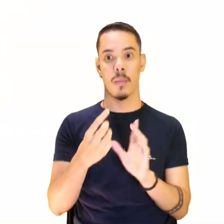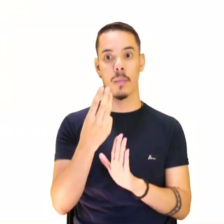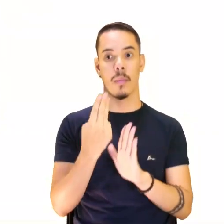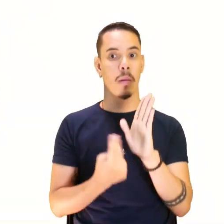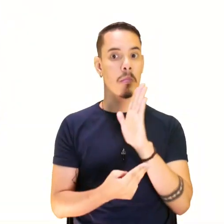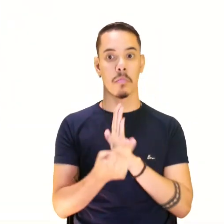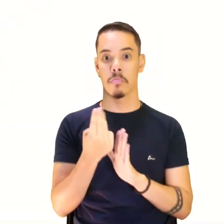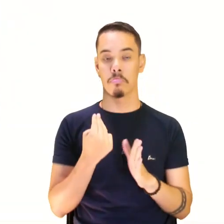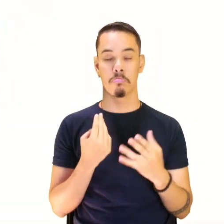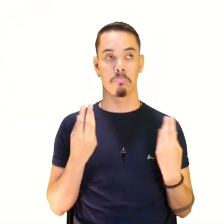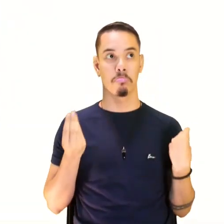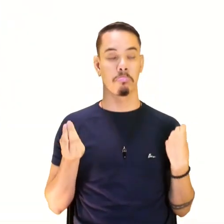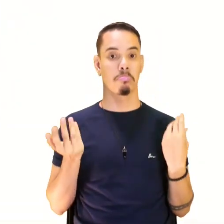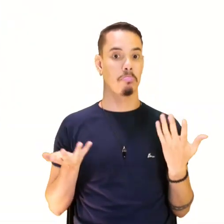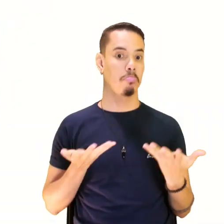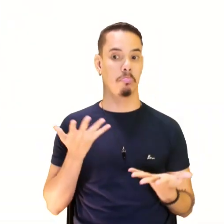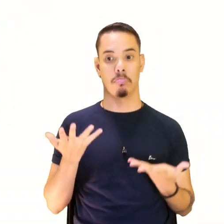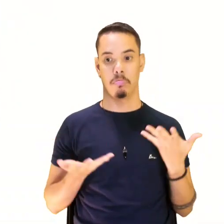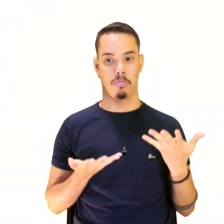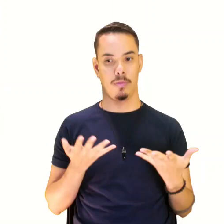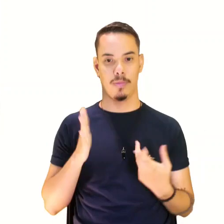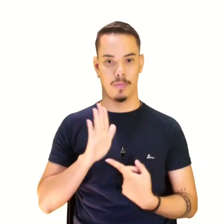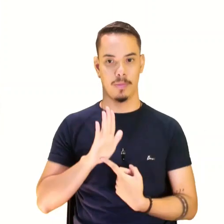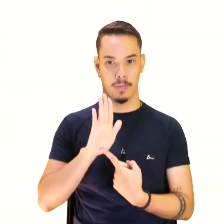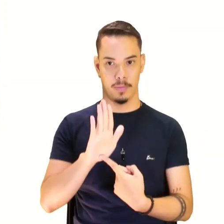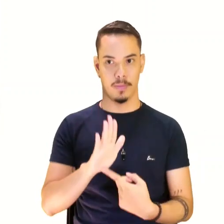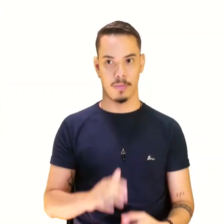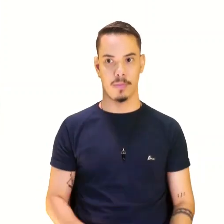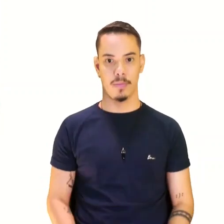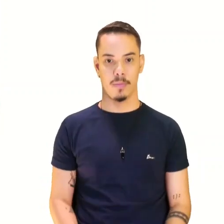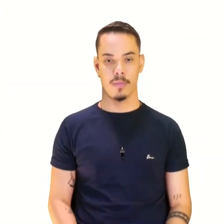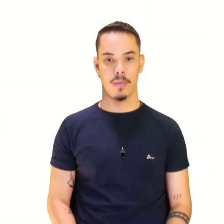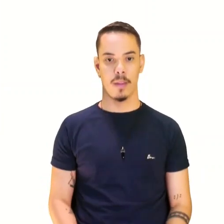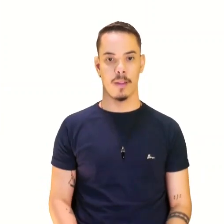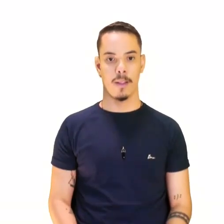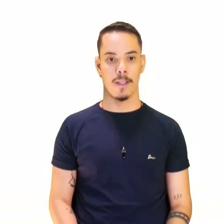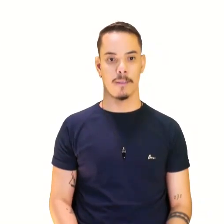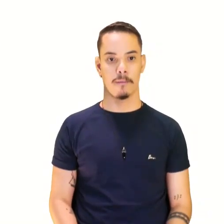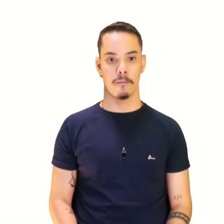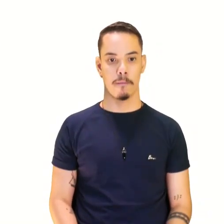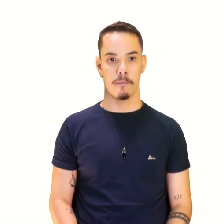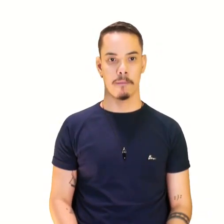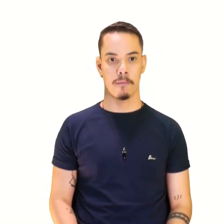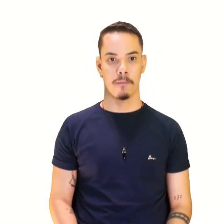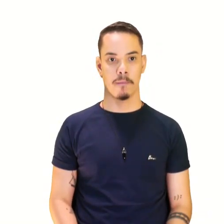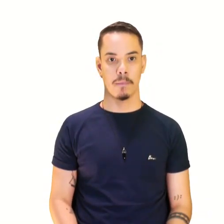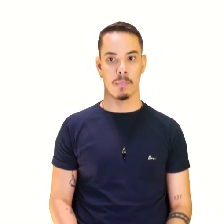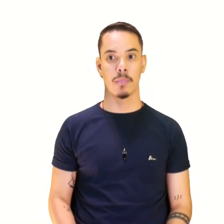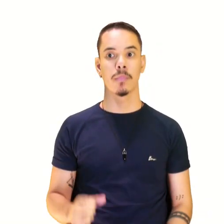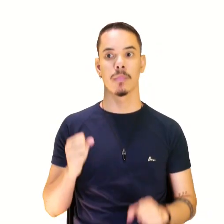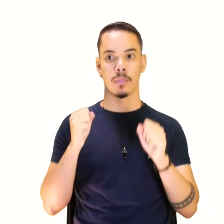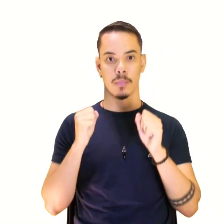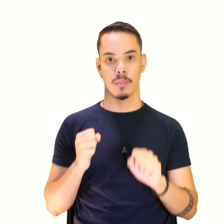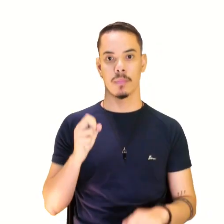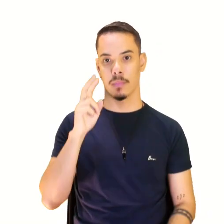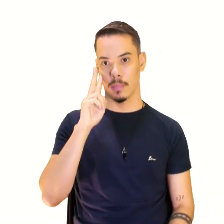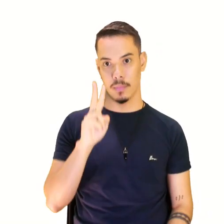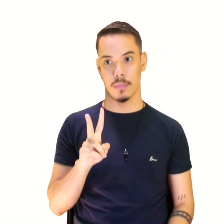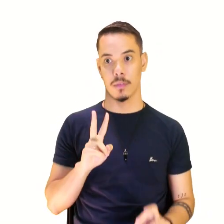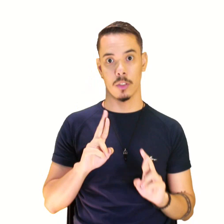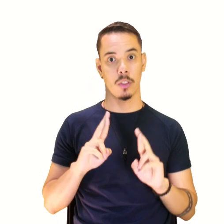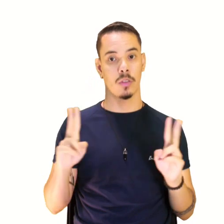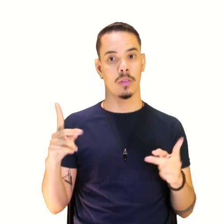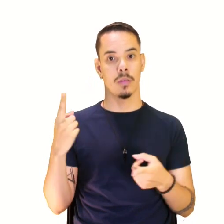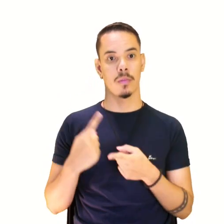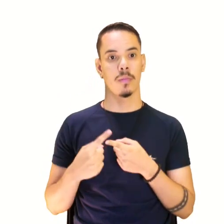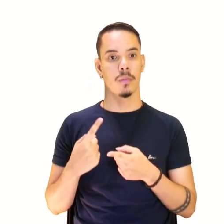nos mapas, professor Maurício, como que fica? Vamos mostrar? Vamos olhar lá? Nos mapas é assim, ó, a gente pode ver as escalas diferentes, porque aqueles